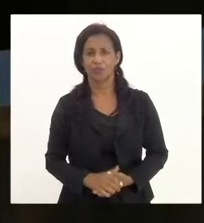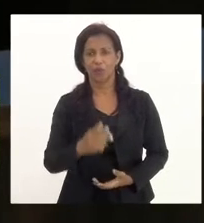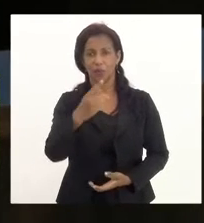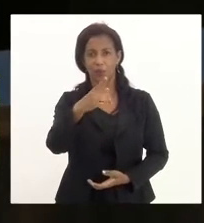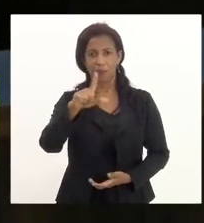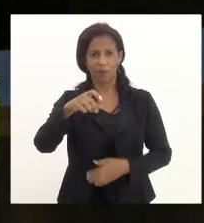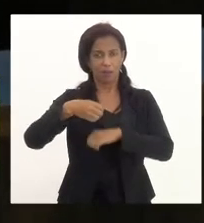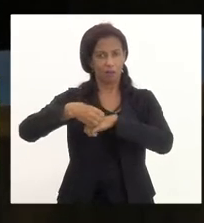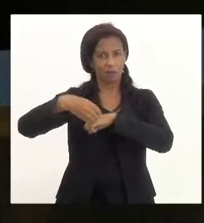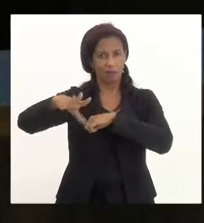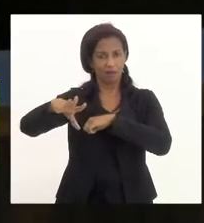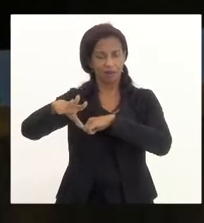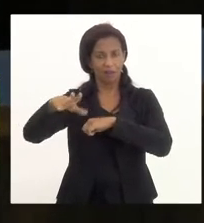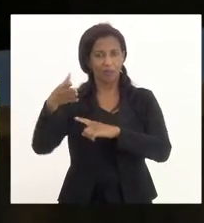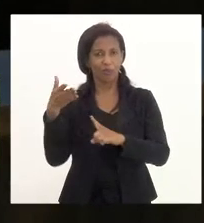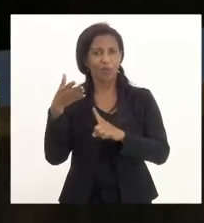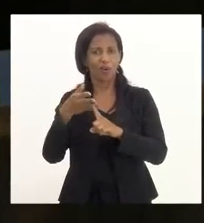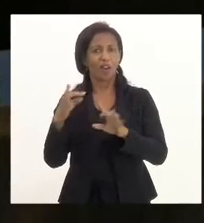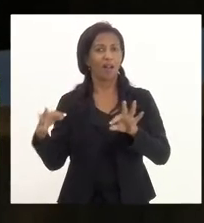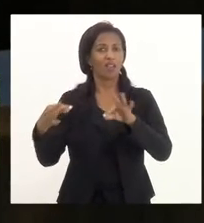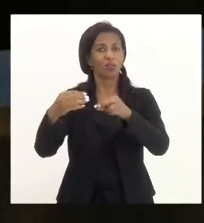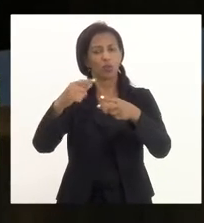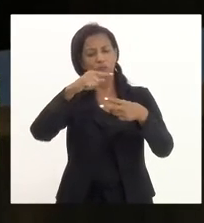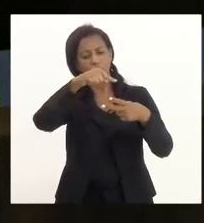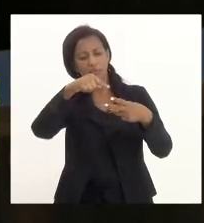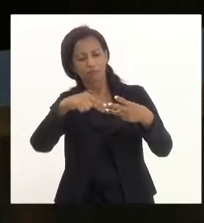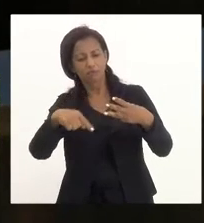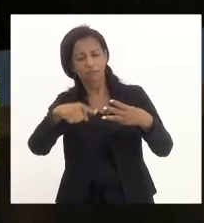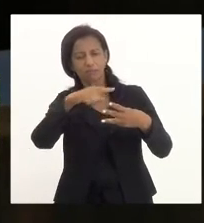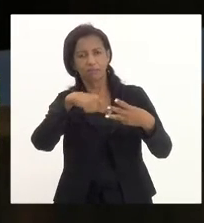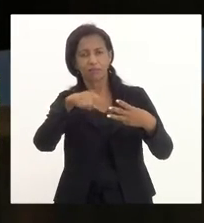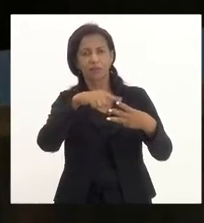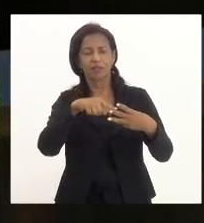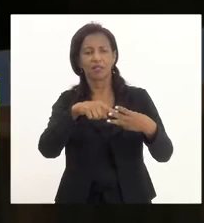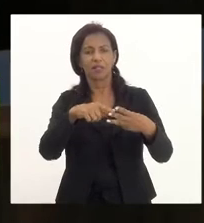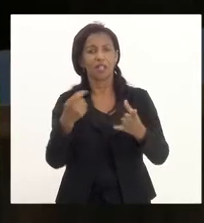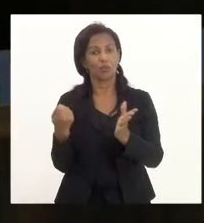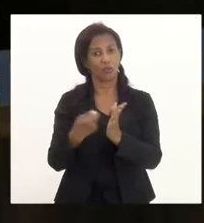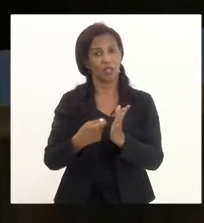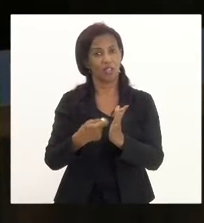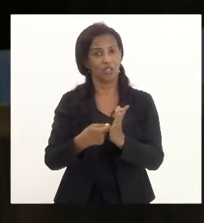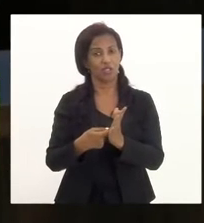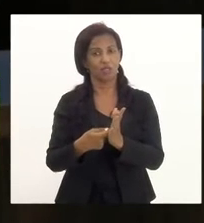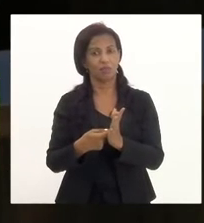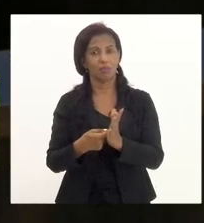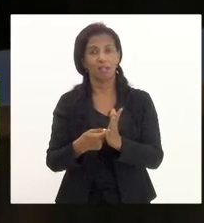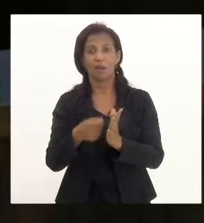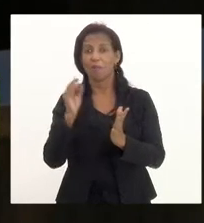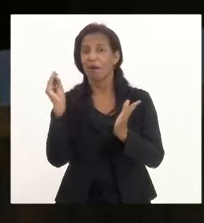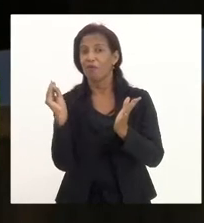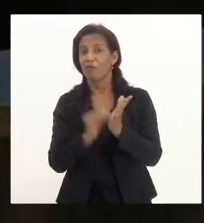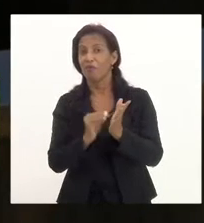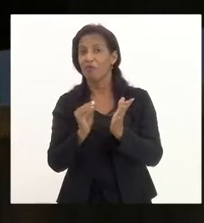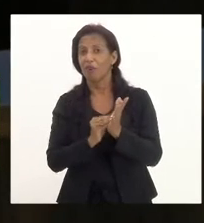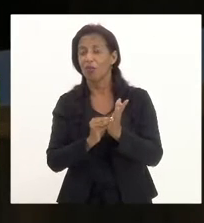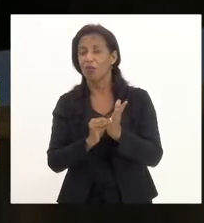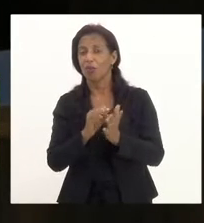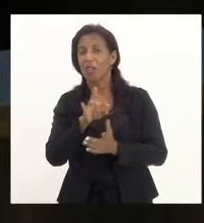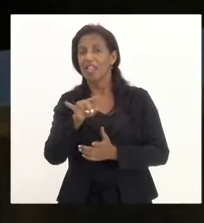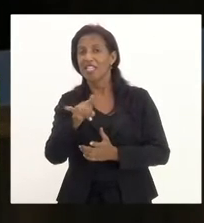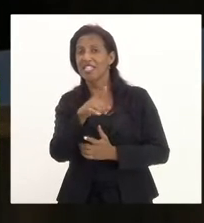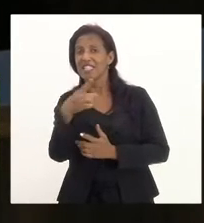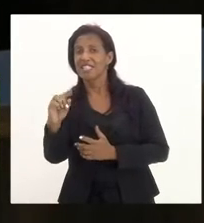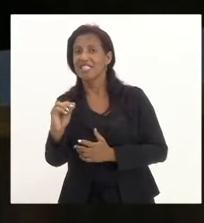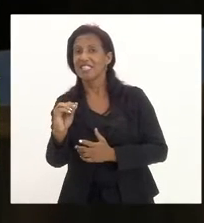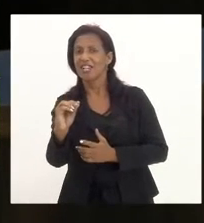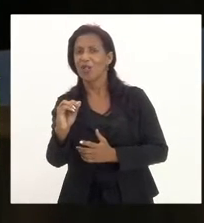Perry foi enviado acabou fazendo referência a todas as leis complementares que são bases jurídicas para o regime mas não fez referência às exceções que